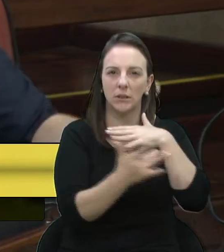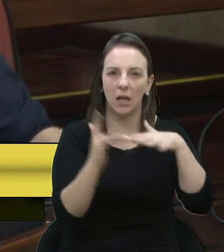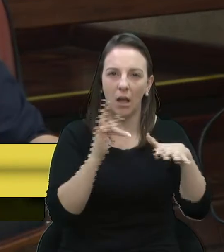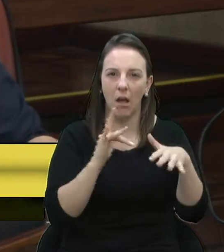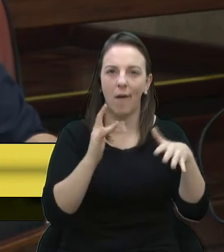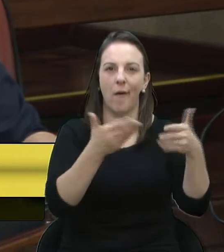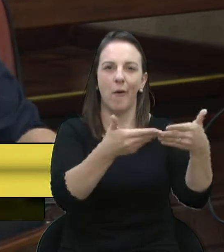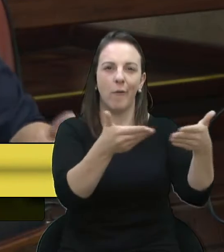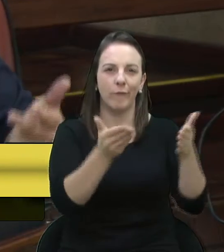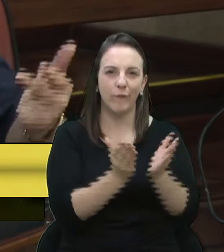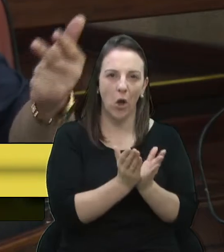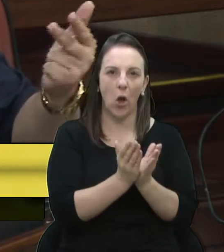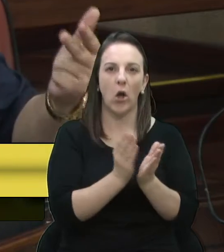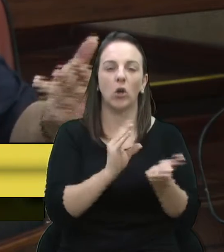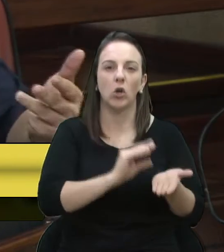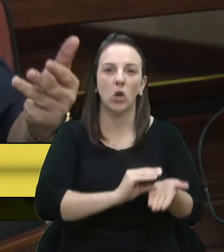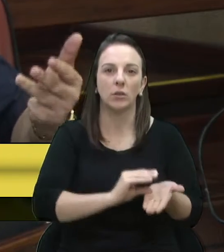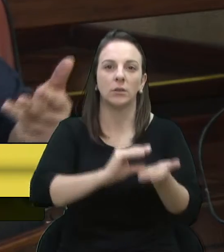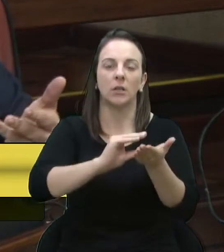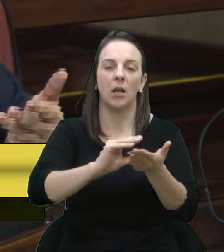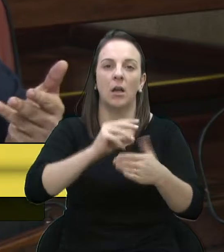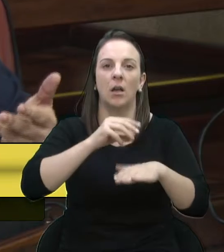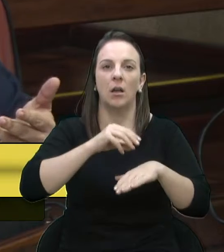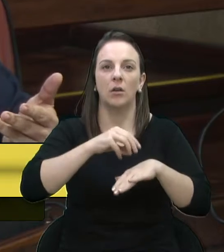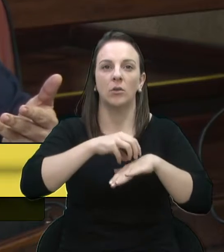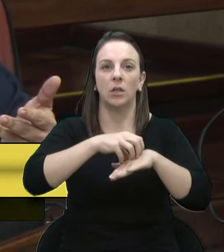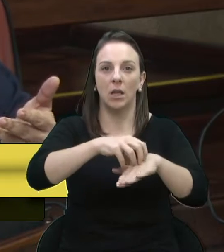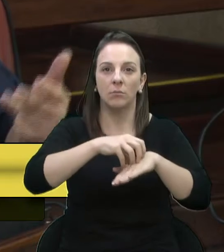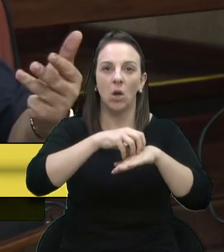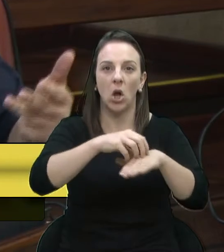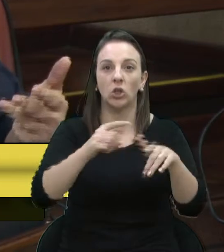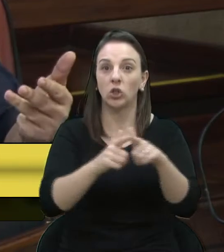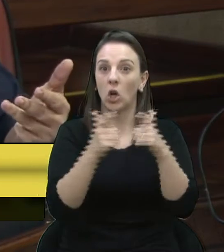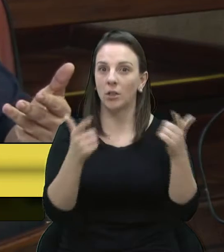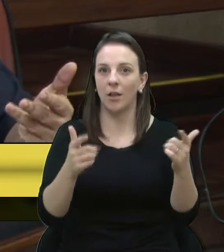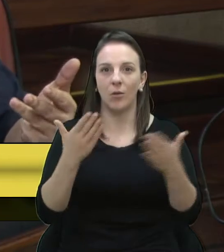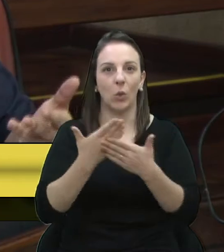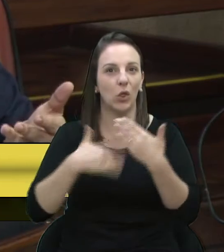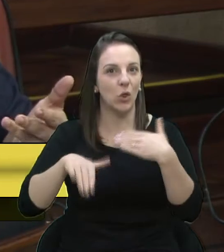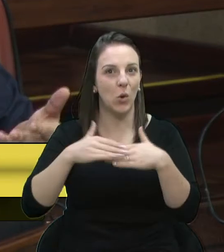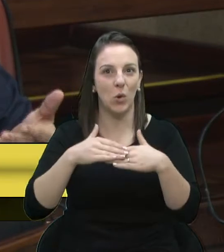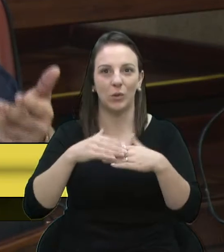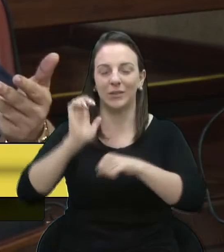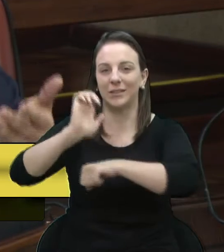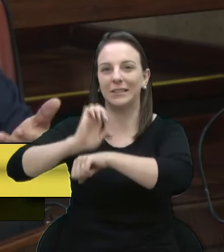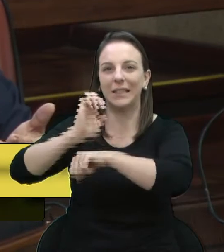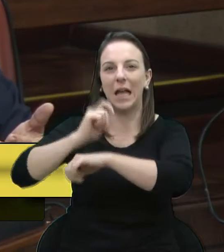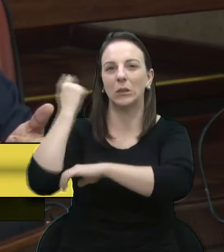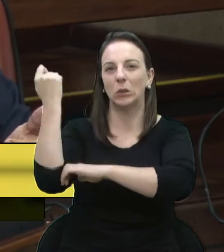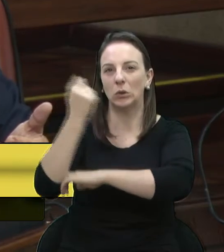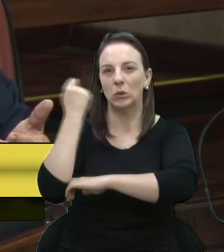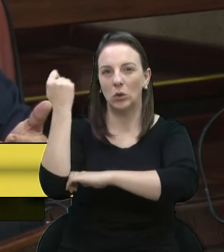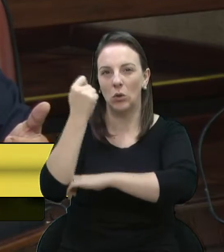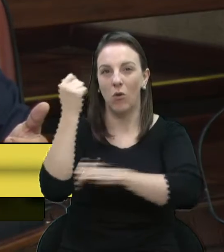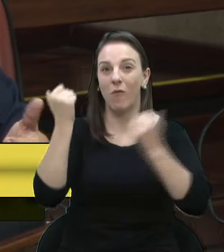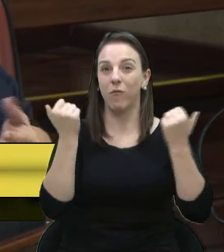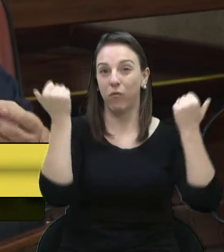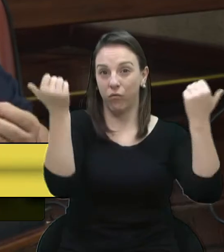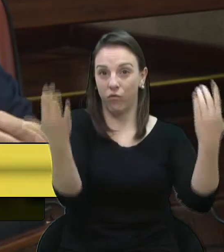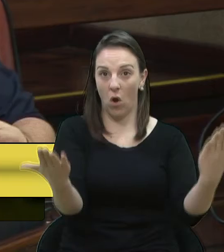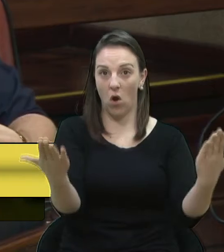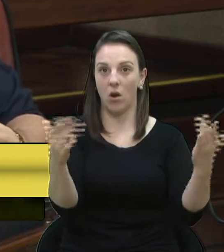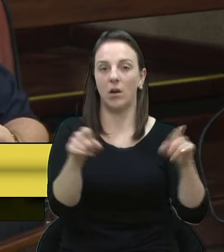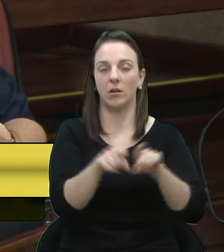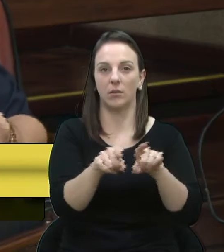conselhos de transporte, em jornais de todo o nosso município, o nosso estado do Rio Grande do Sul e fora do nosso estado do Rio Grande do Sul.